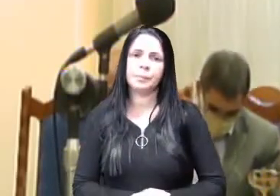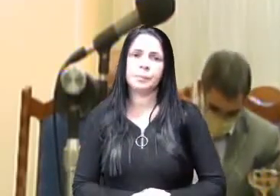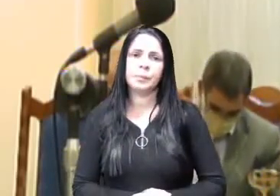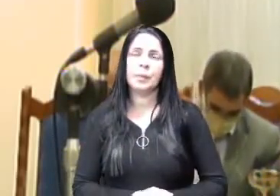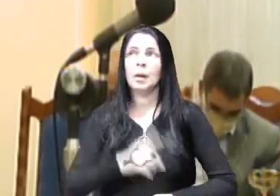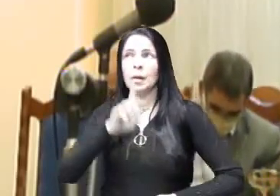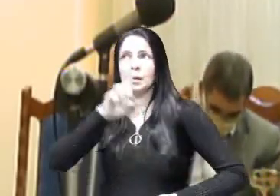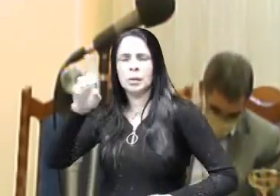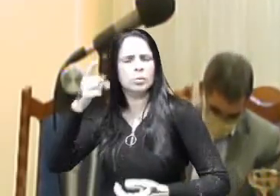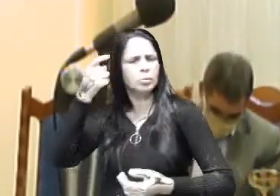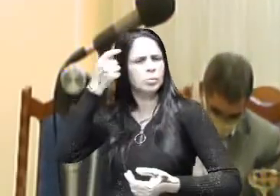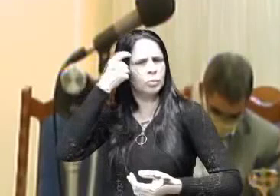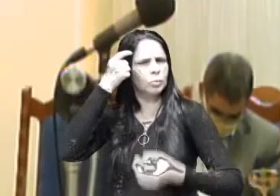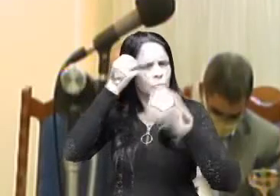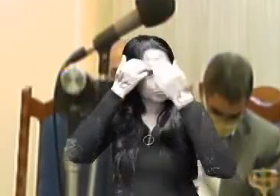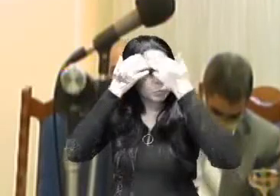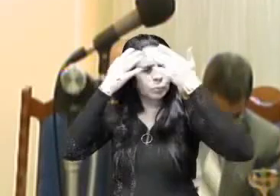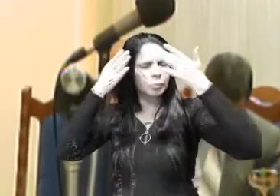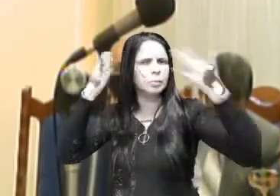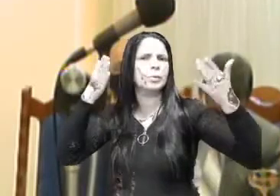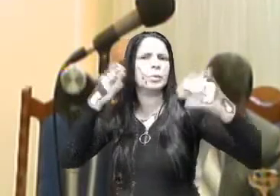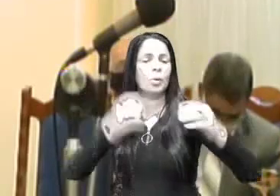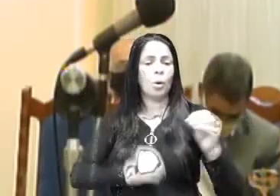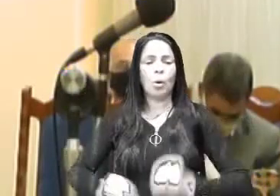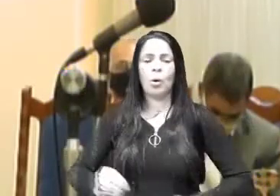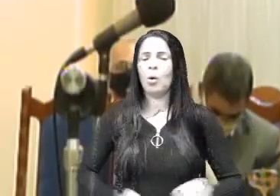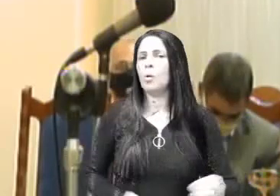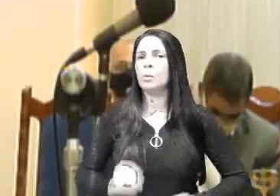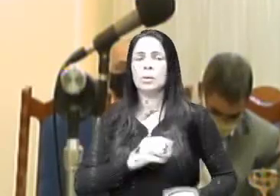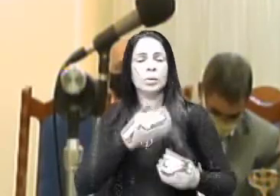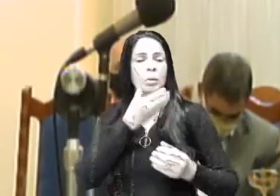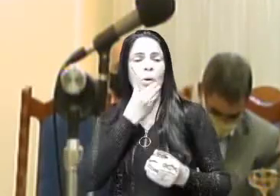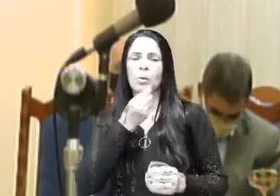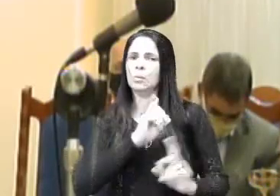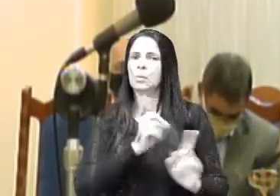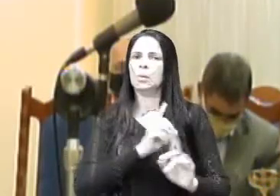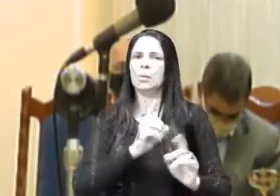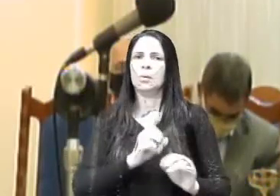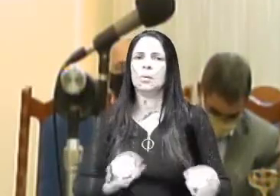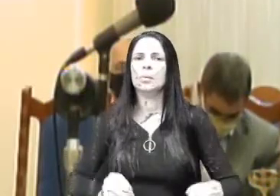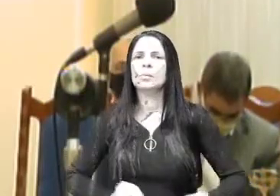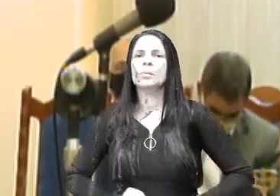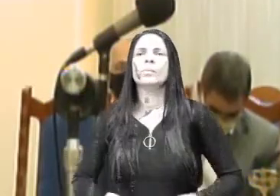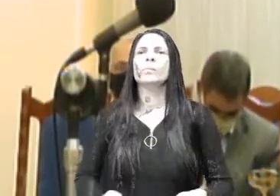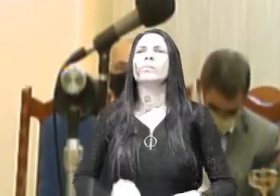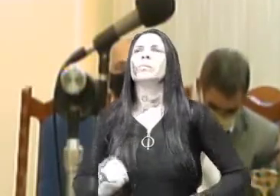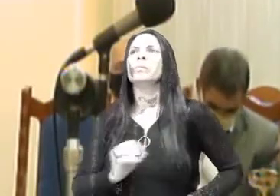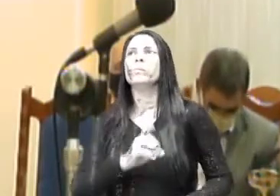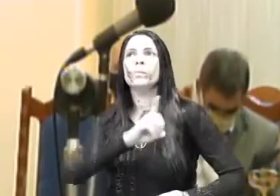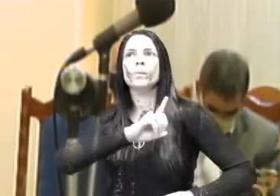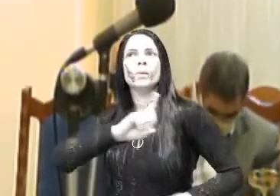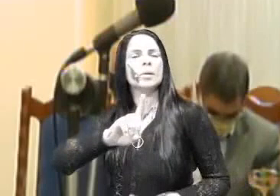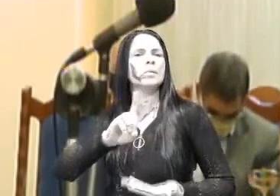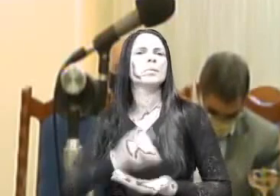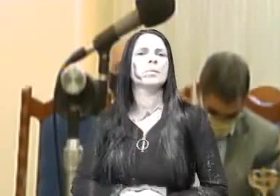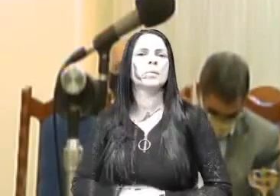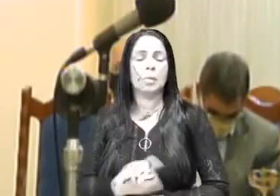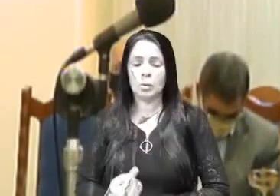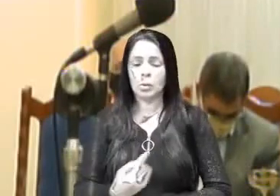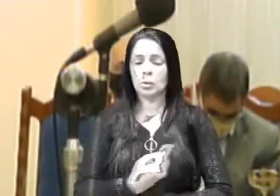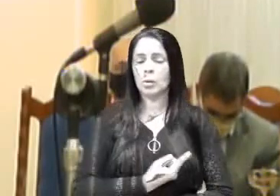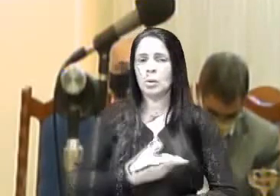aqui é inspiração de Deus, não é? Nós não temos nada de nós mesmos, se de cima não for